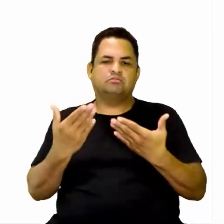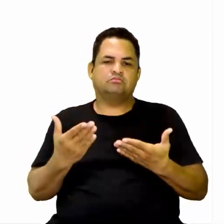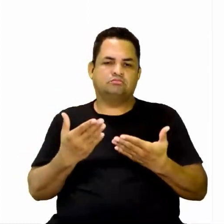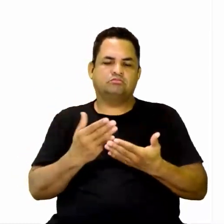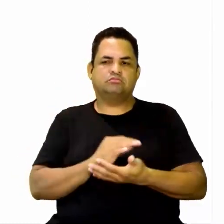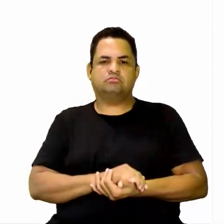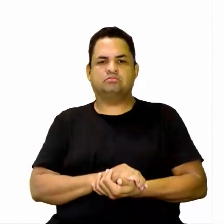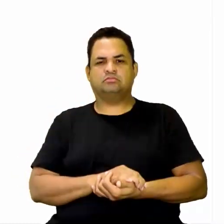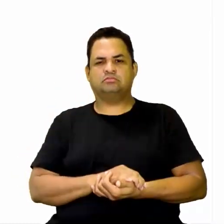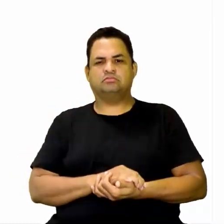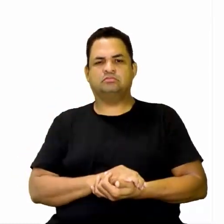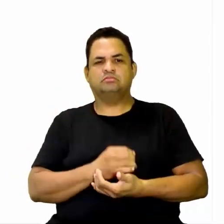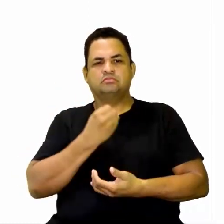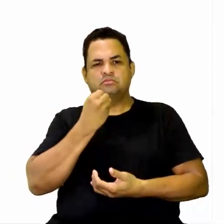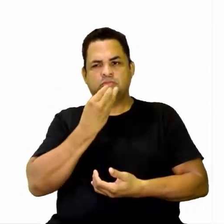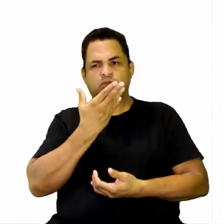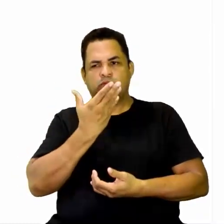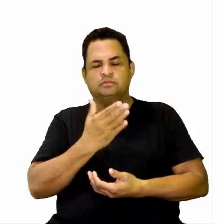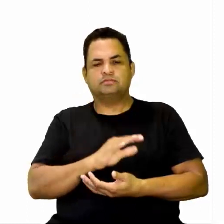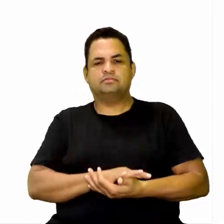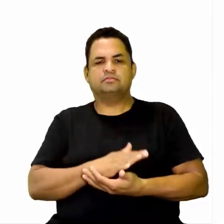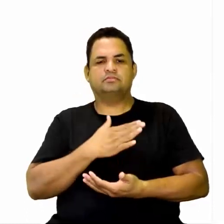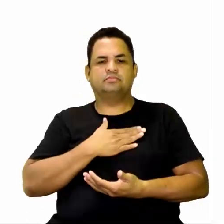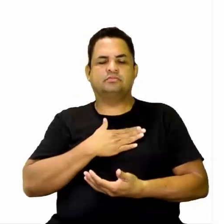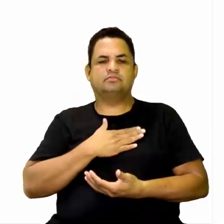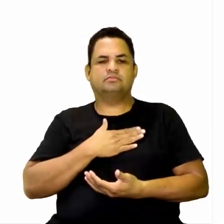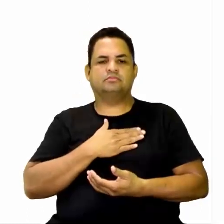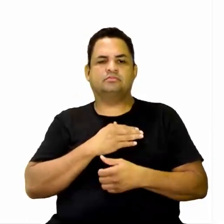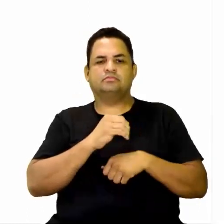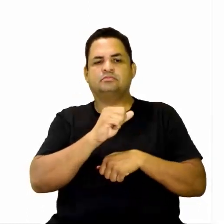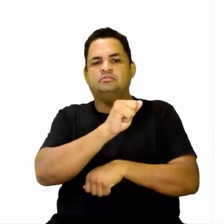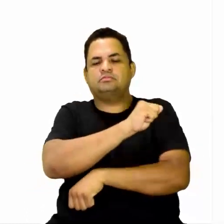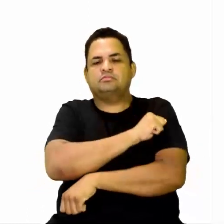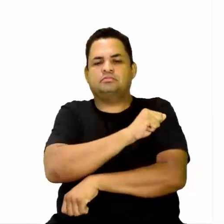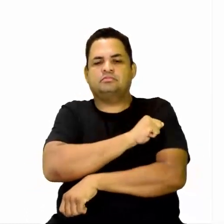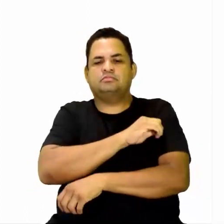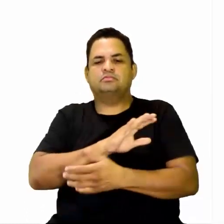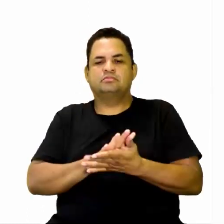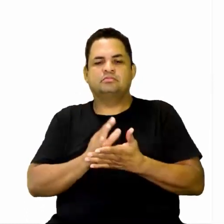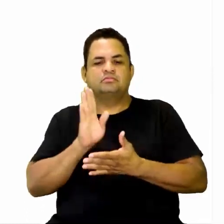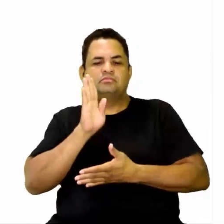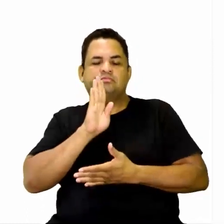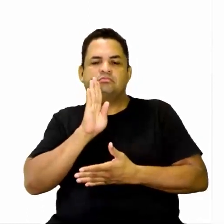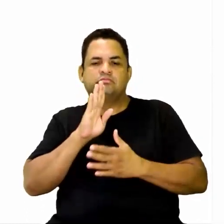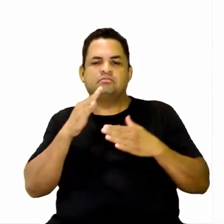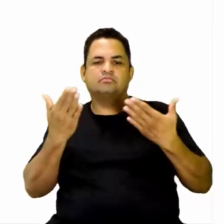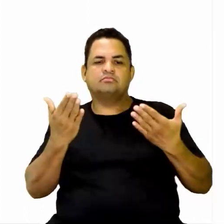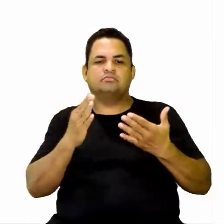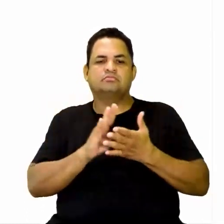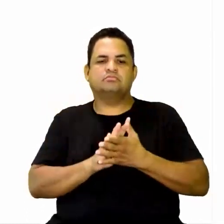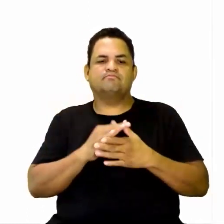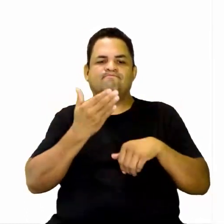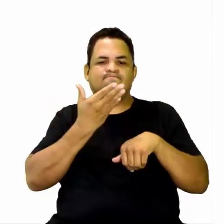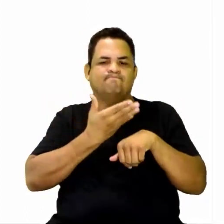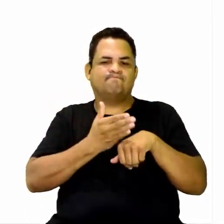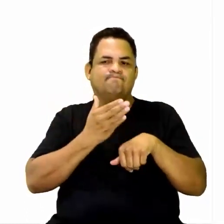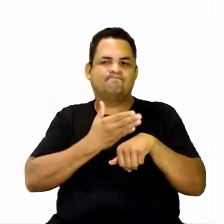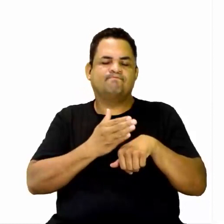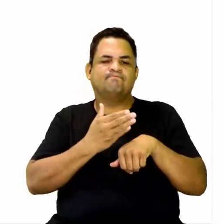dito. Tudo bem até aí, meu caro aluno? Que bacana! Então, nós estamos aqui